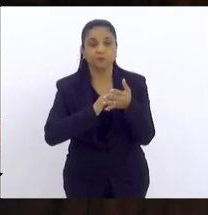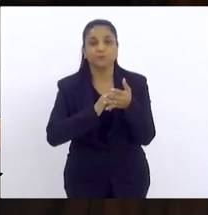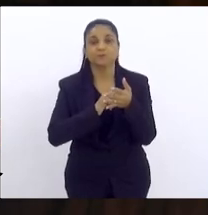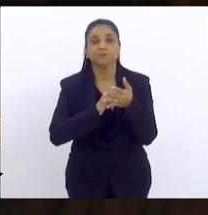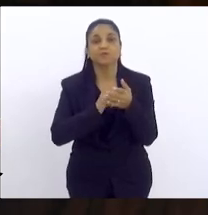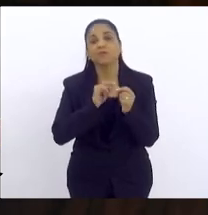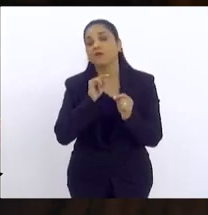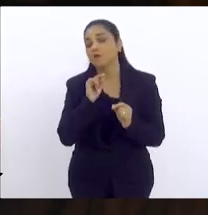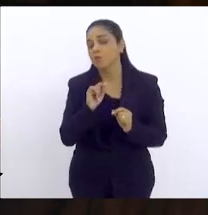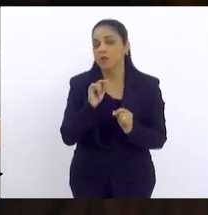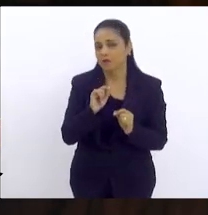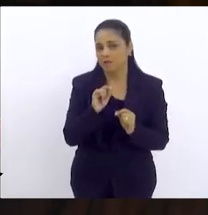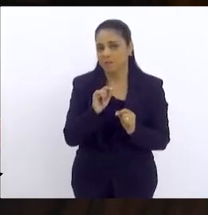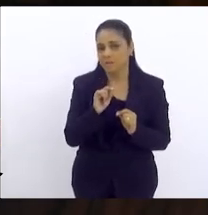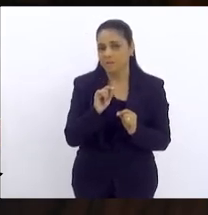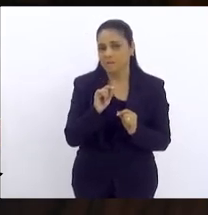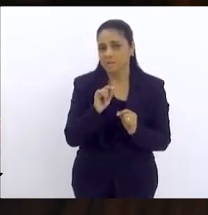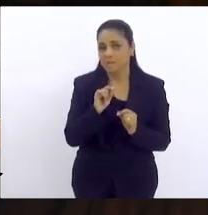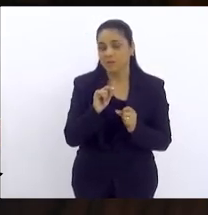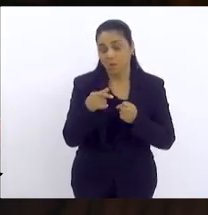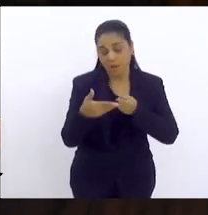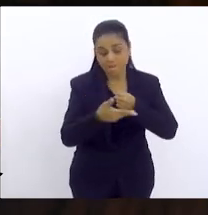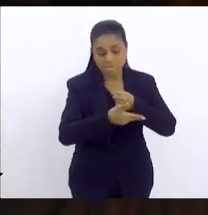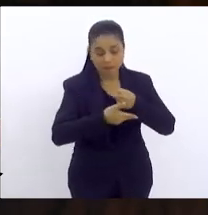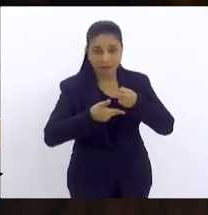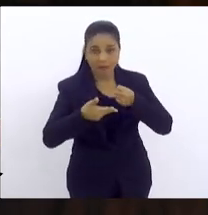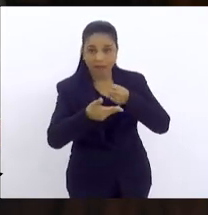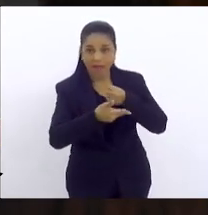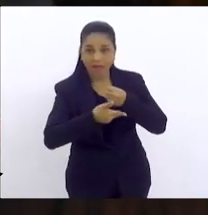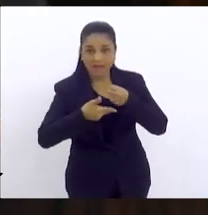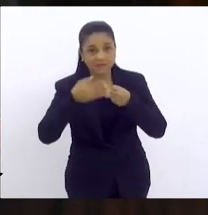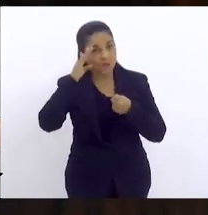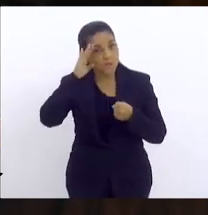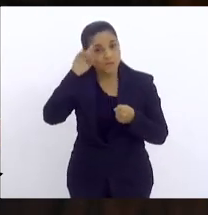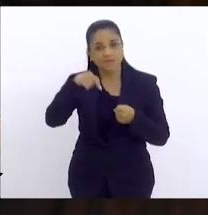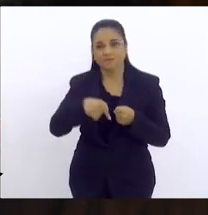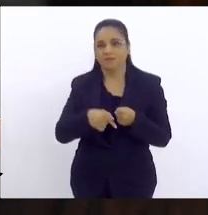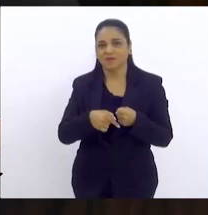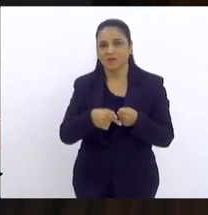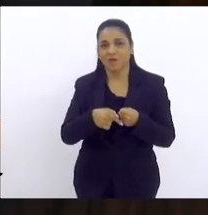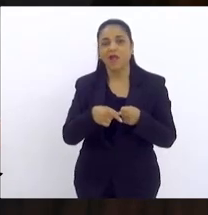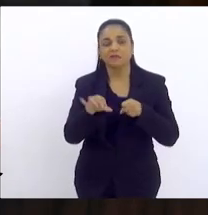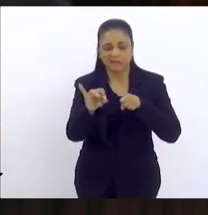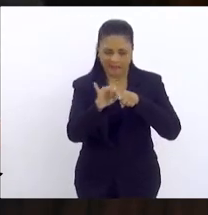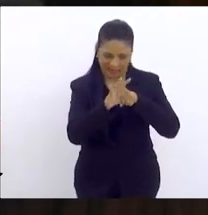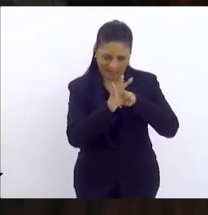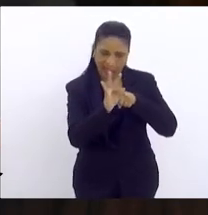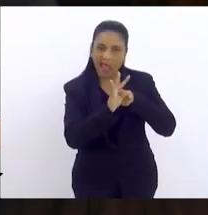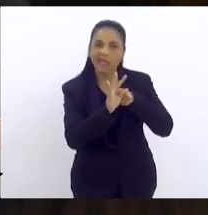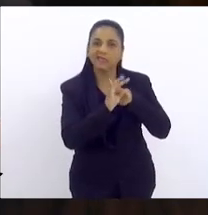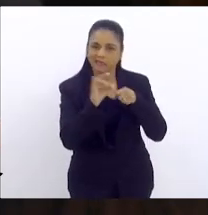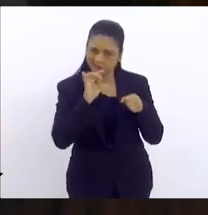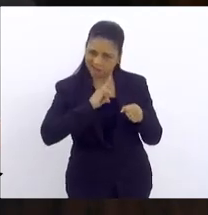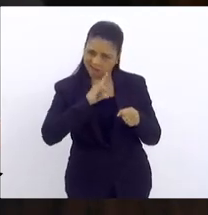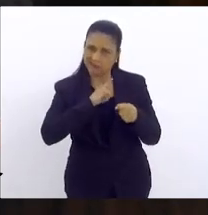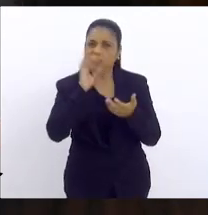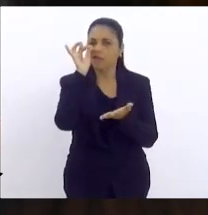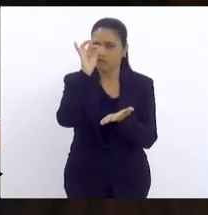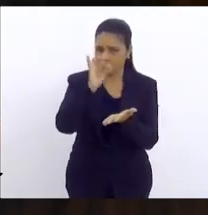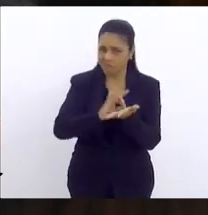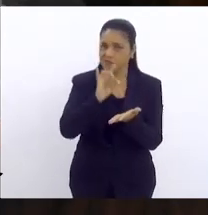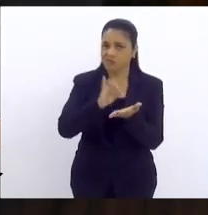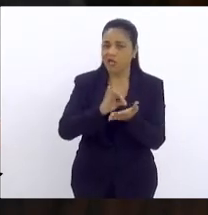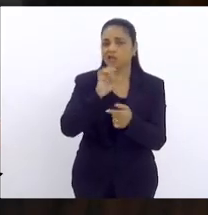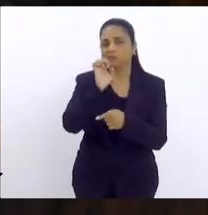ele é um Primor ali está tecnicidade ali está realidade do que acontece só do Rio